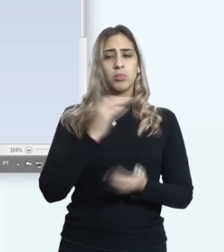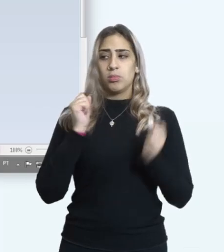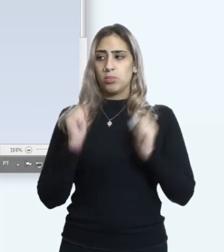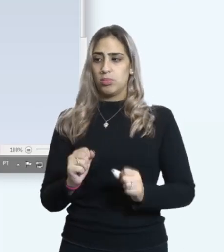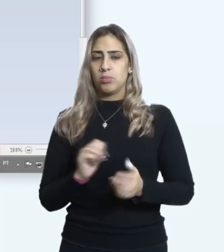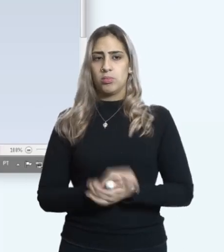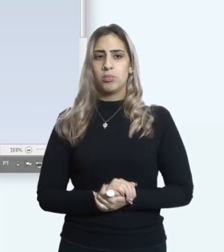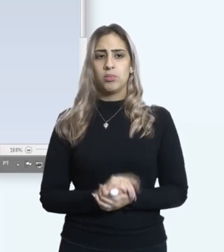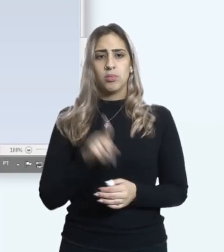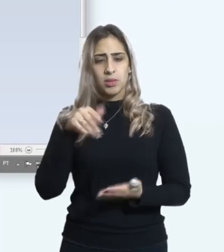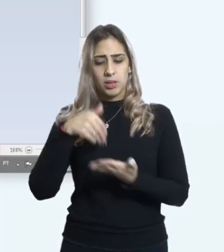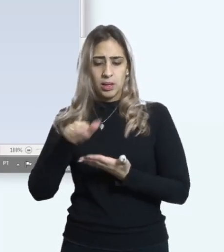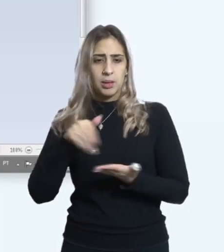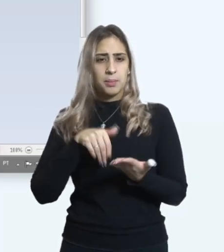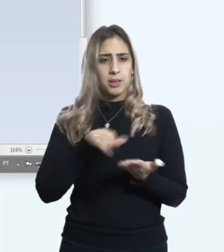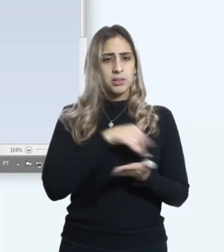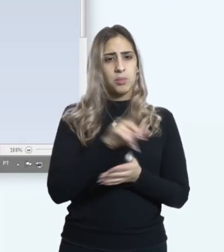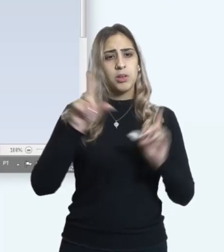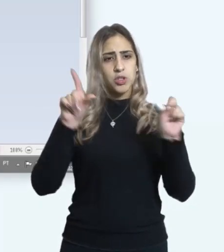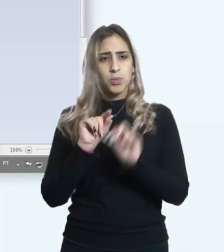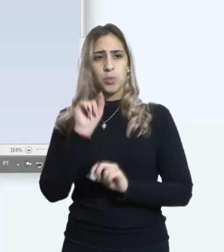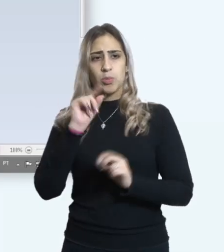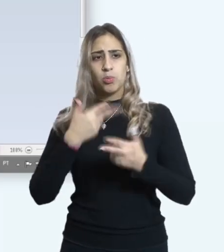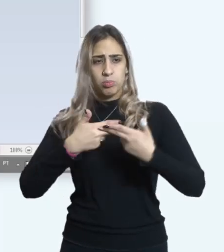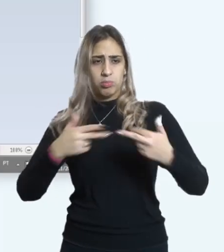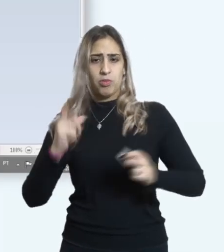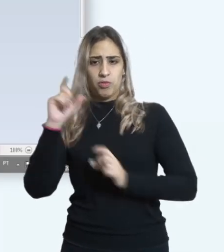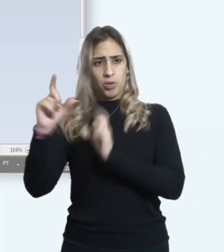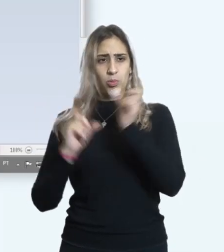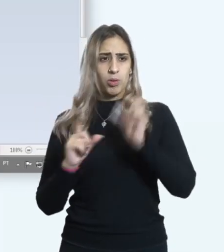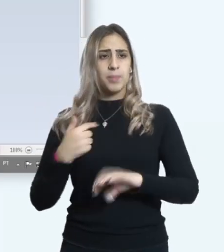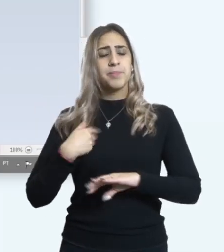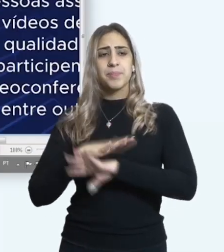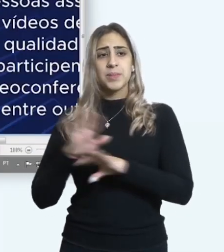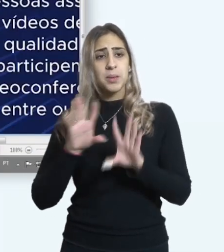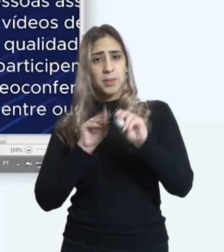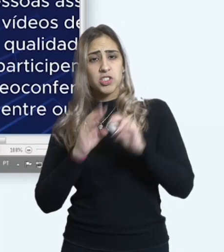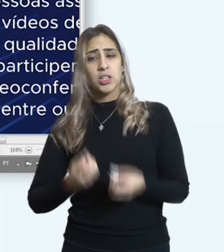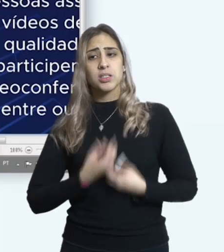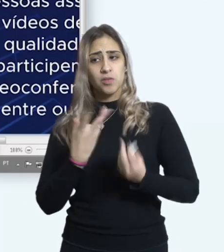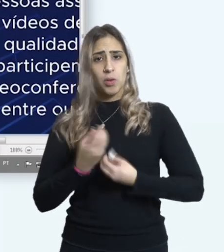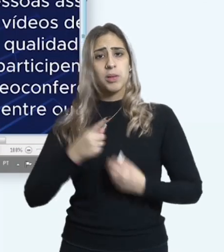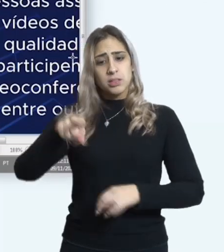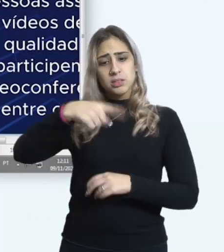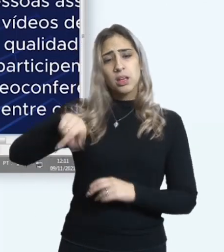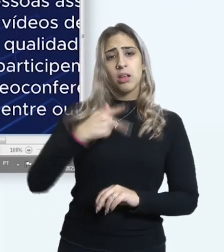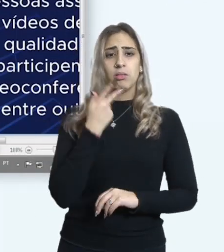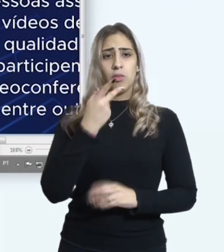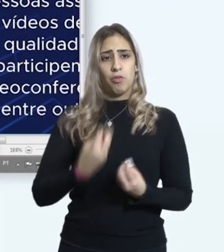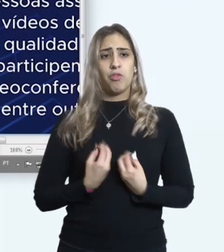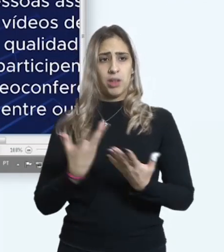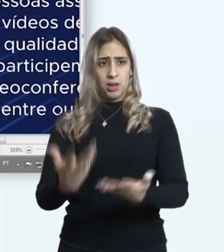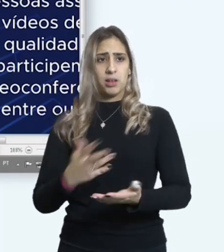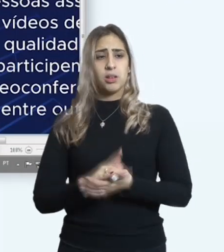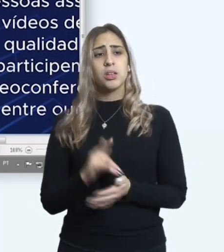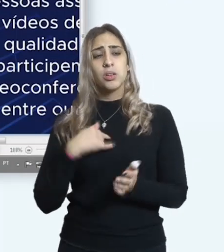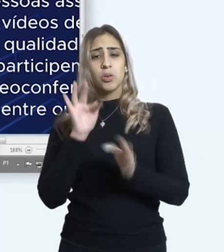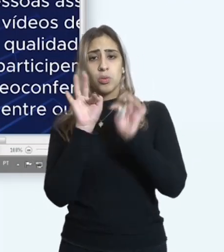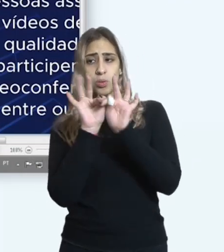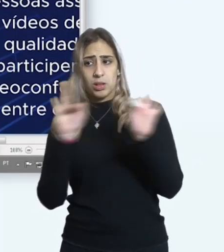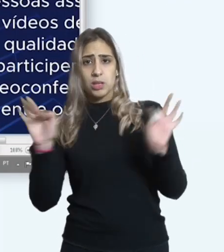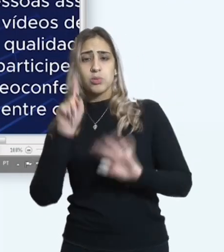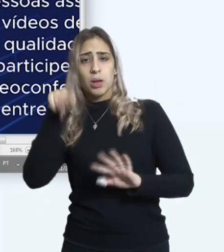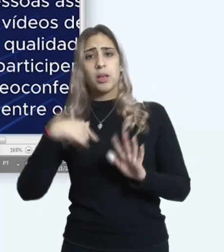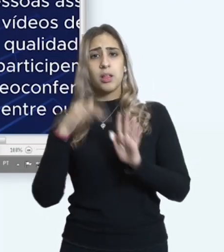essa eliminação para diminuir um pouco o tamanho da figura, sem mexer nas informações que ela contém. Os textos estão